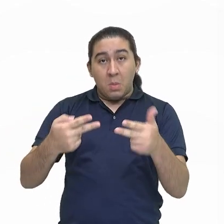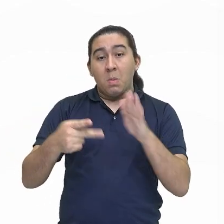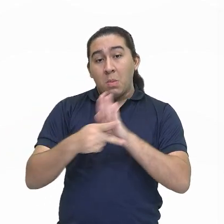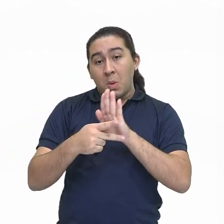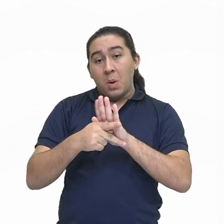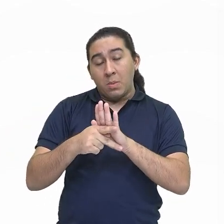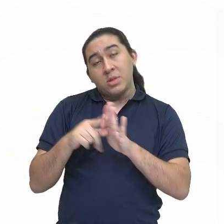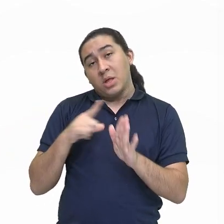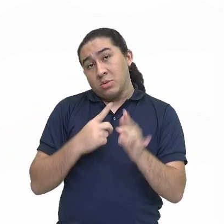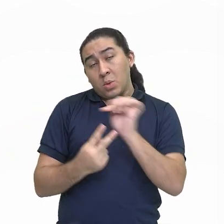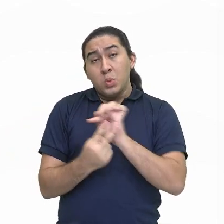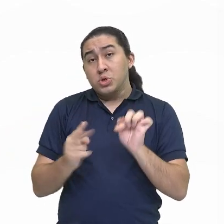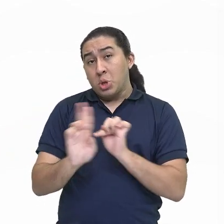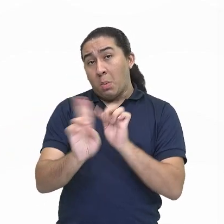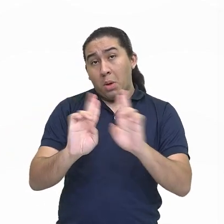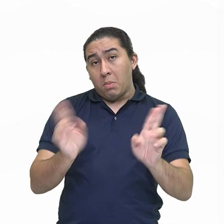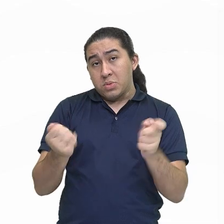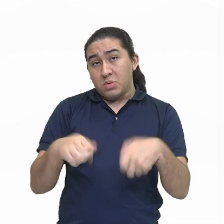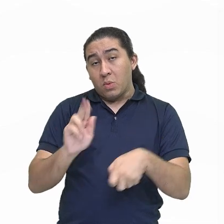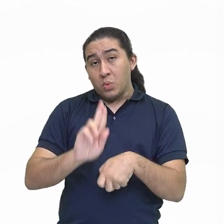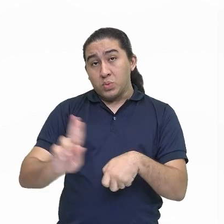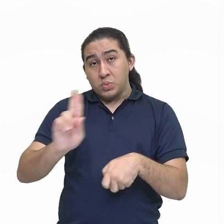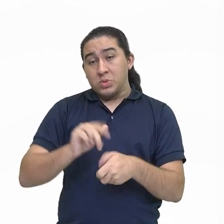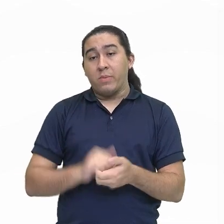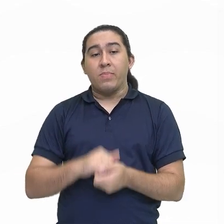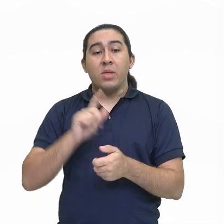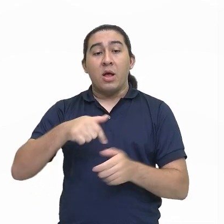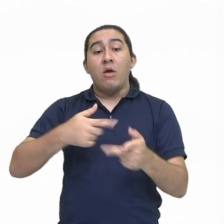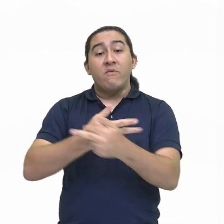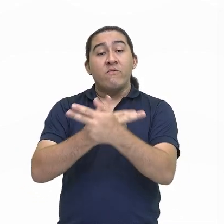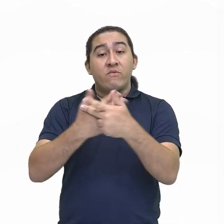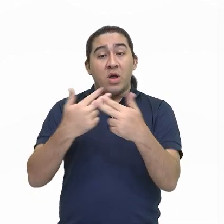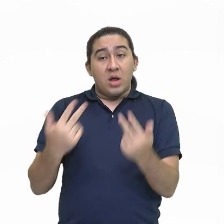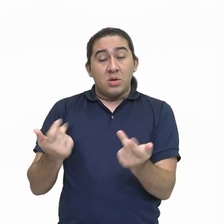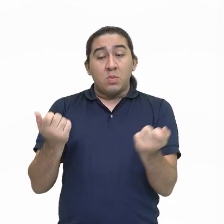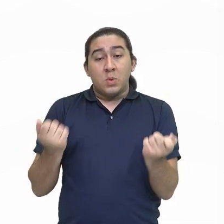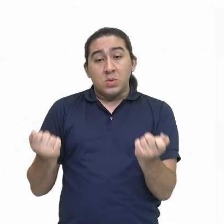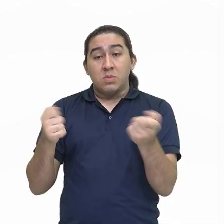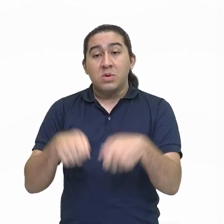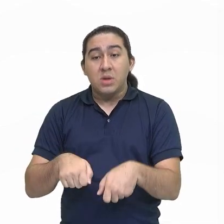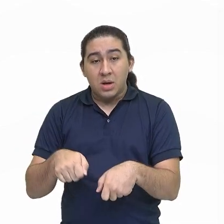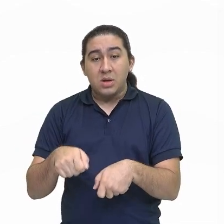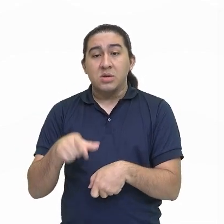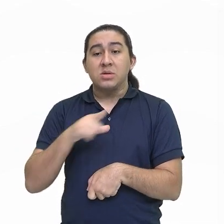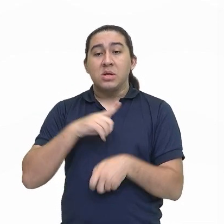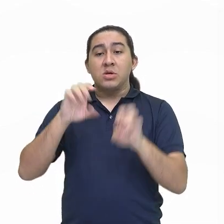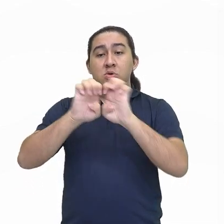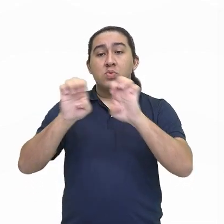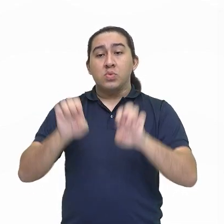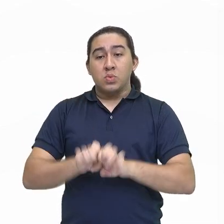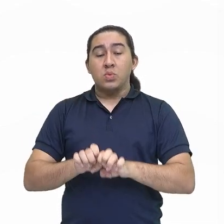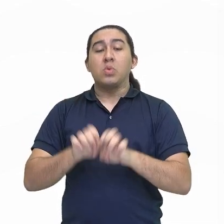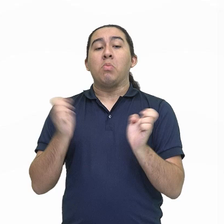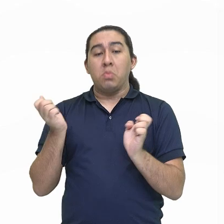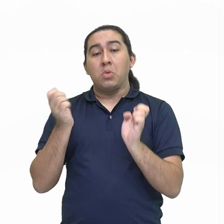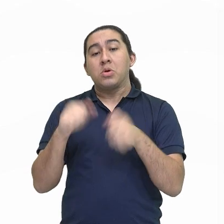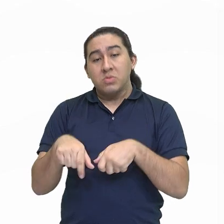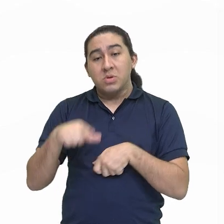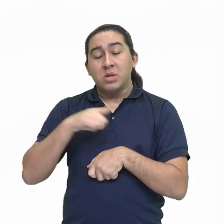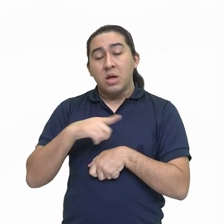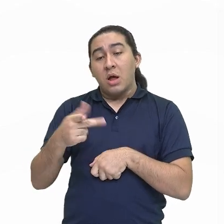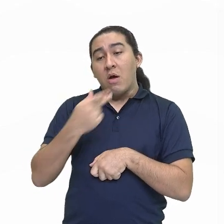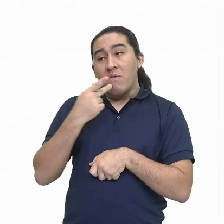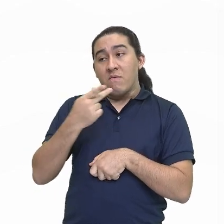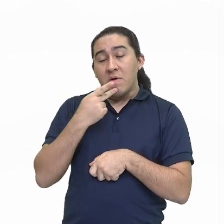linguística, refere-se à multiplicidade de formas, né, diferentes modos de